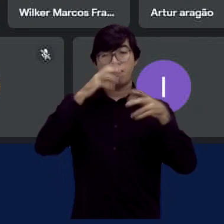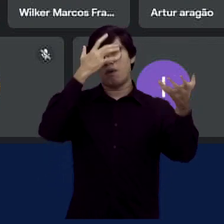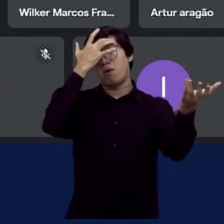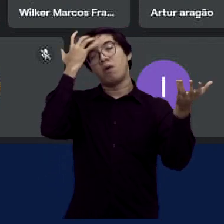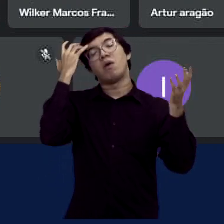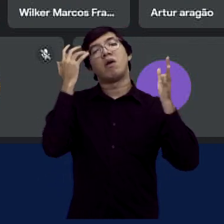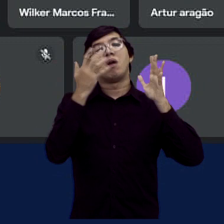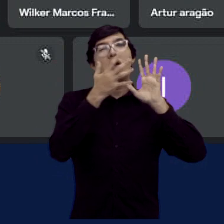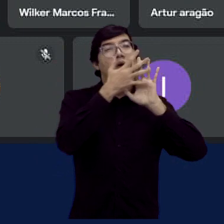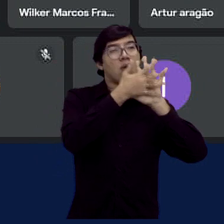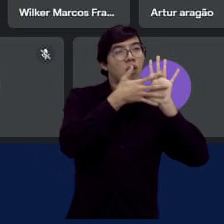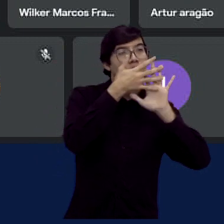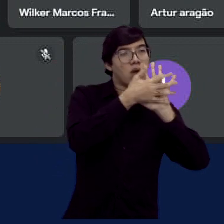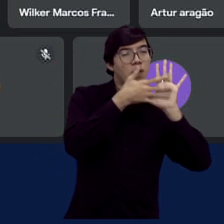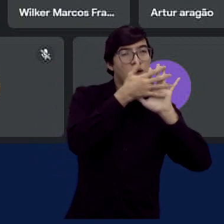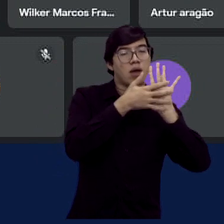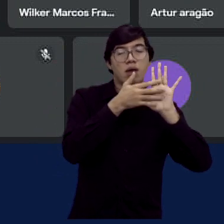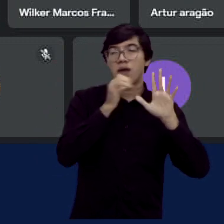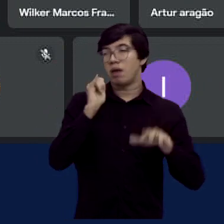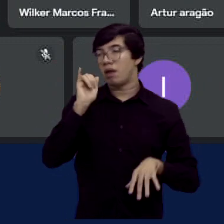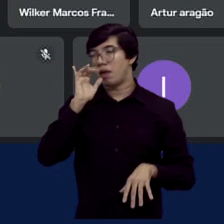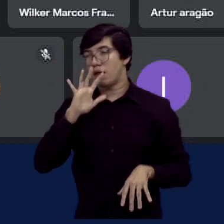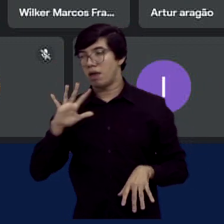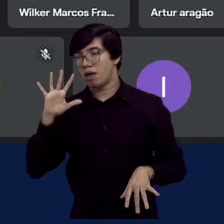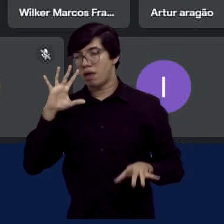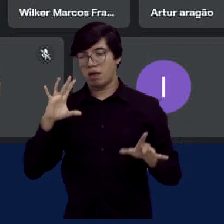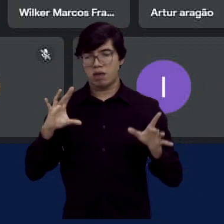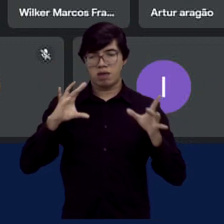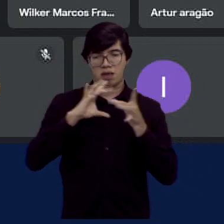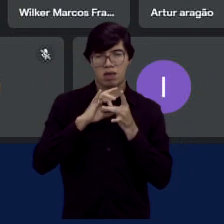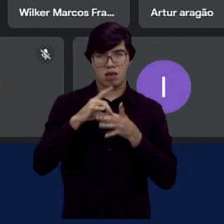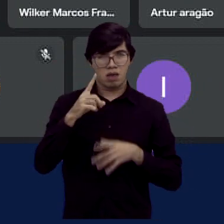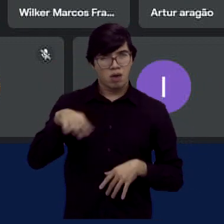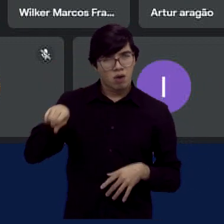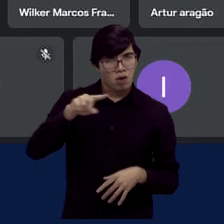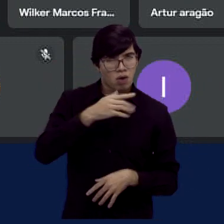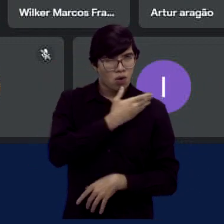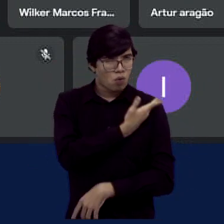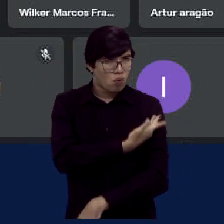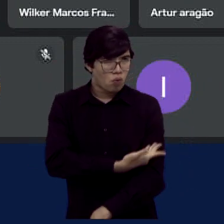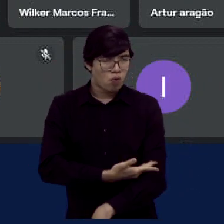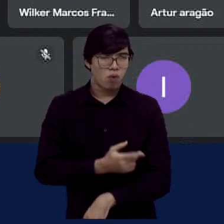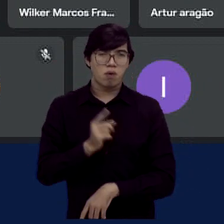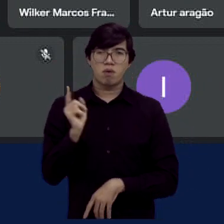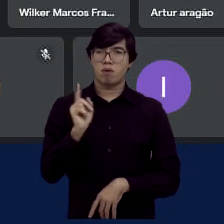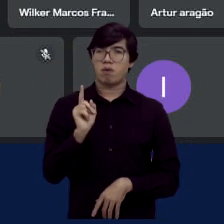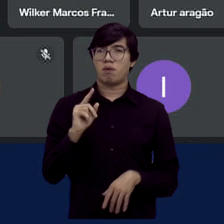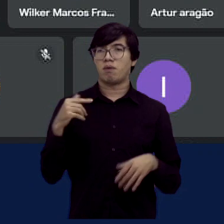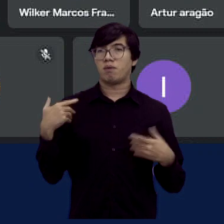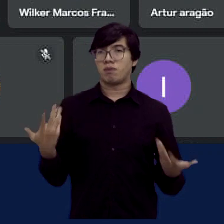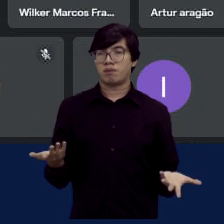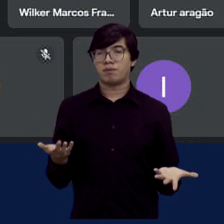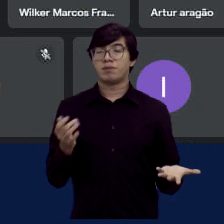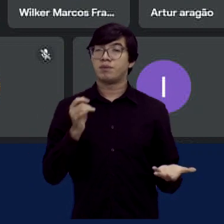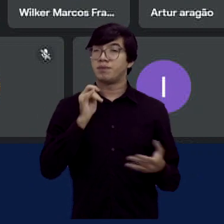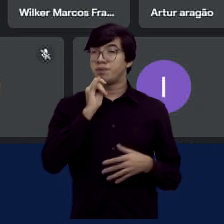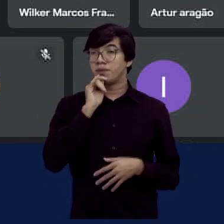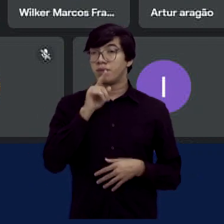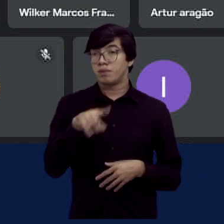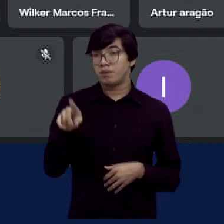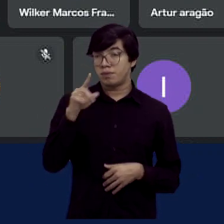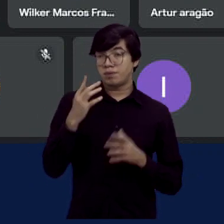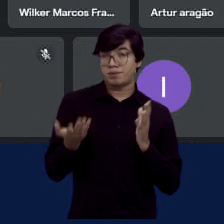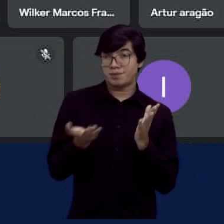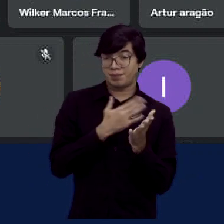para a gente. Muitas vezes é muito comum, acho que quem melhor faz isso é a Turma da Mônica. Você pode pegar um quadrinho da Turma da